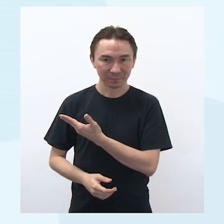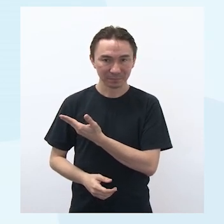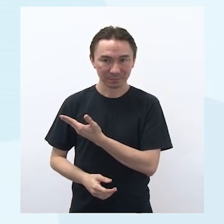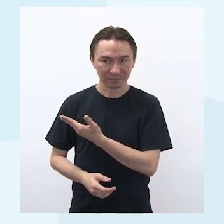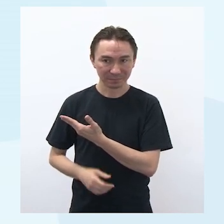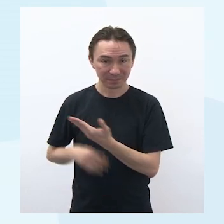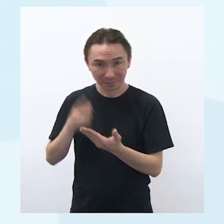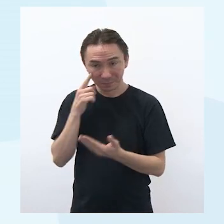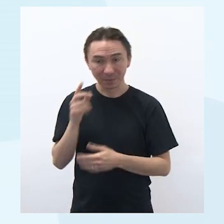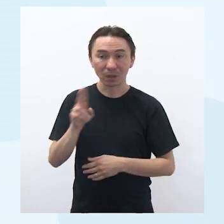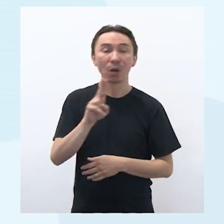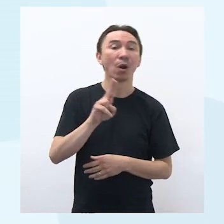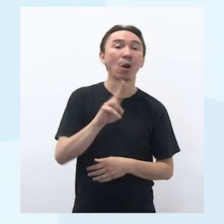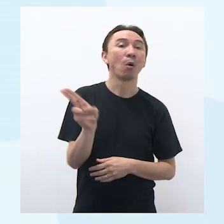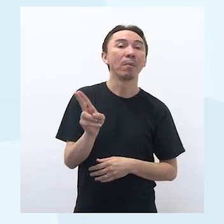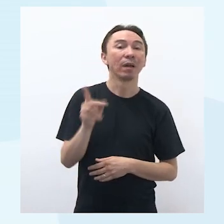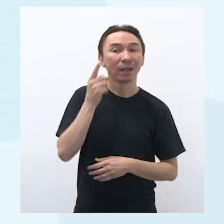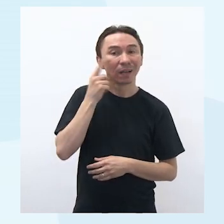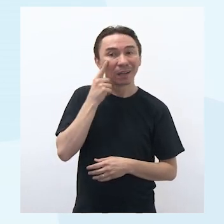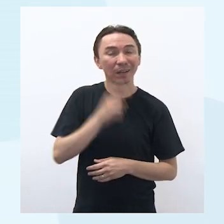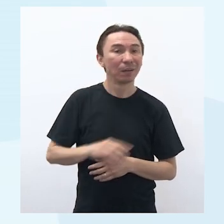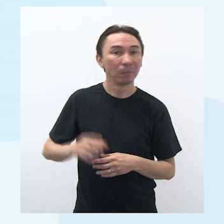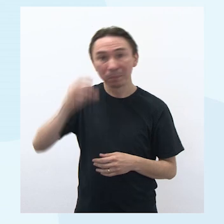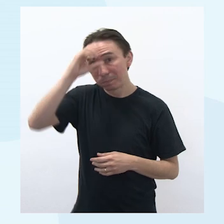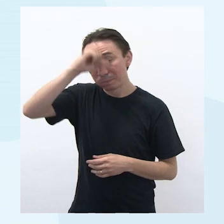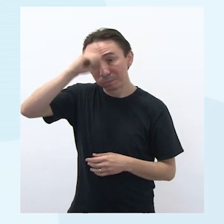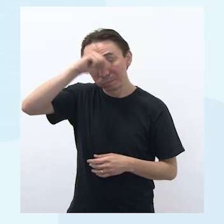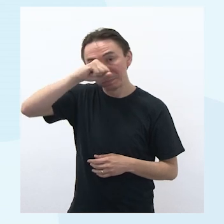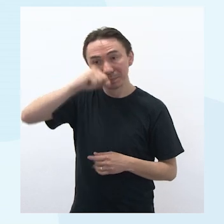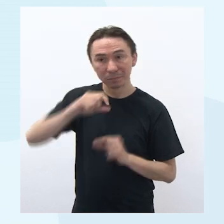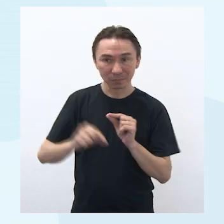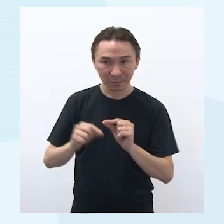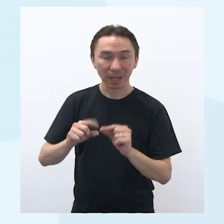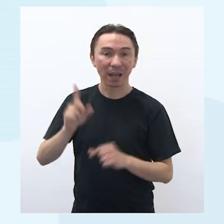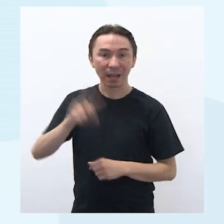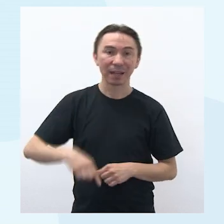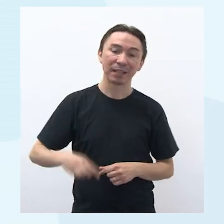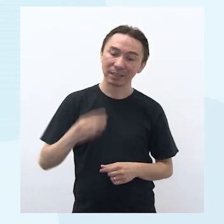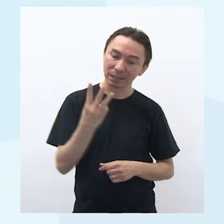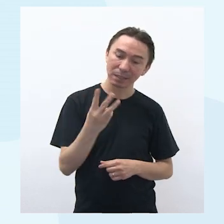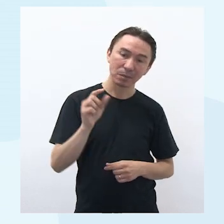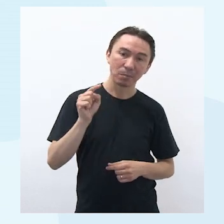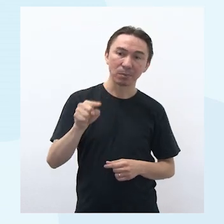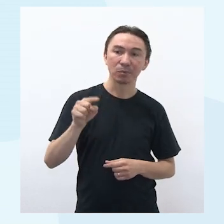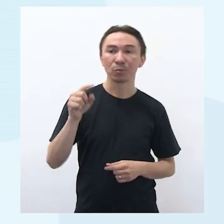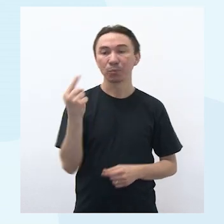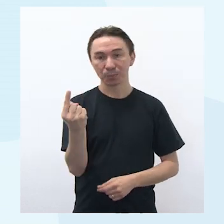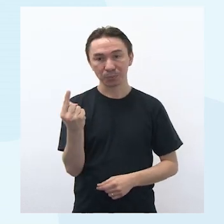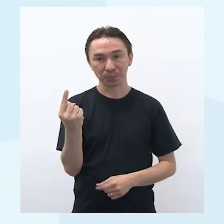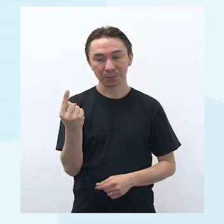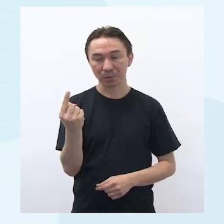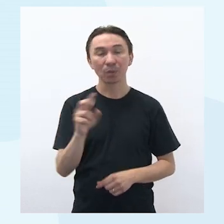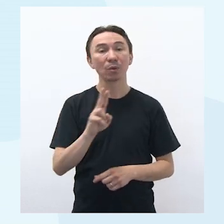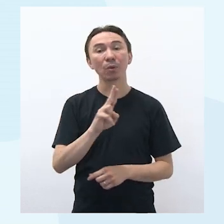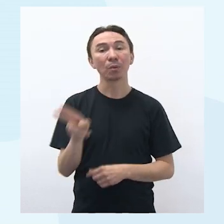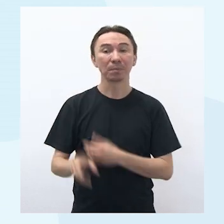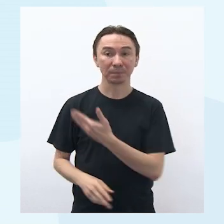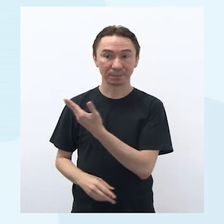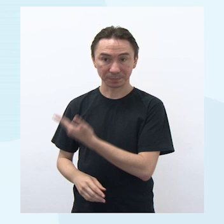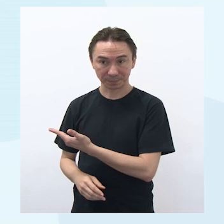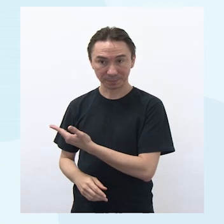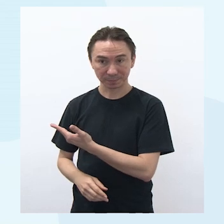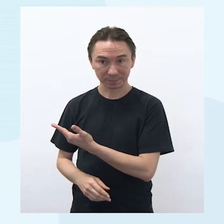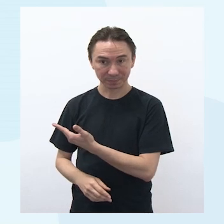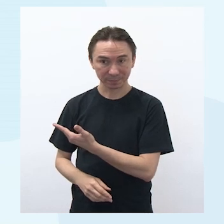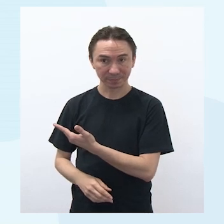de aprendizagem. É a situação de aprendizagem 3.1, que tem o nome de capacidade de